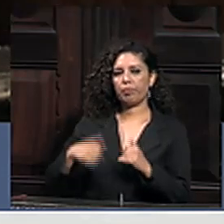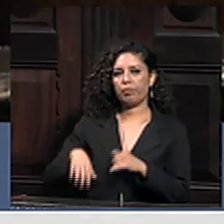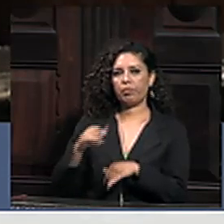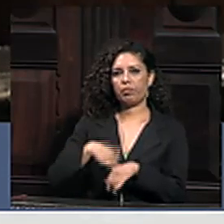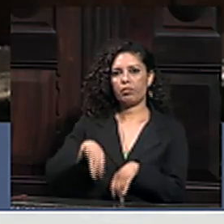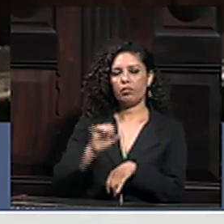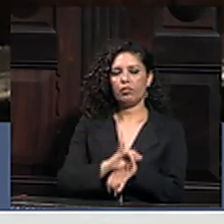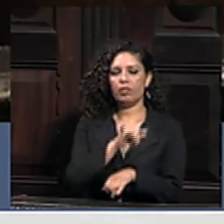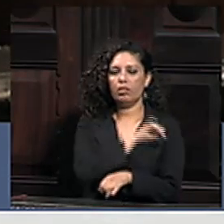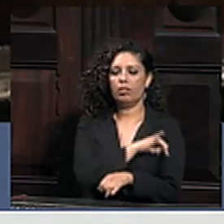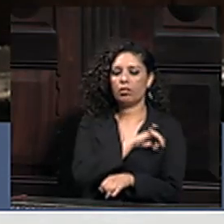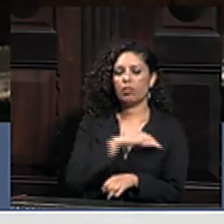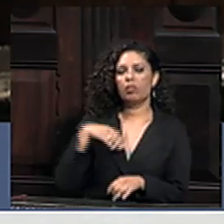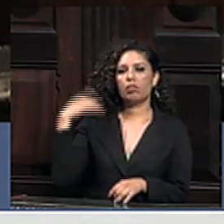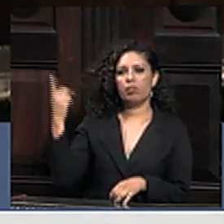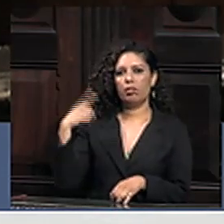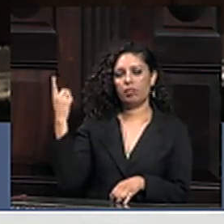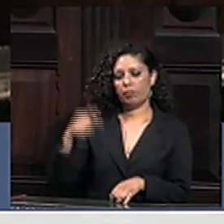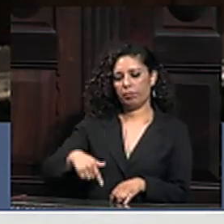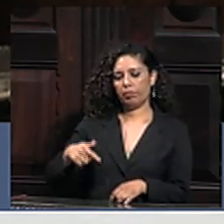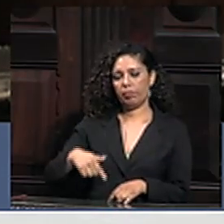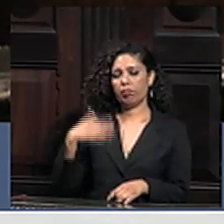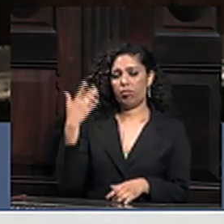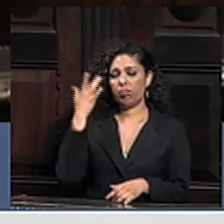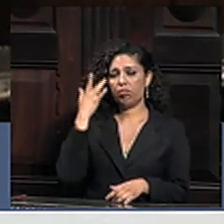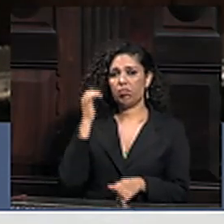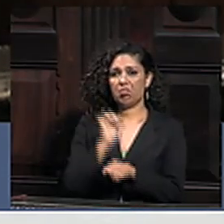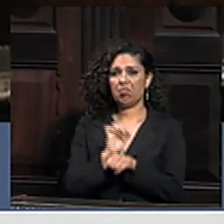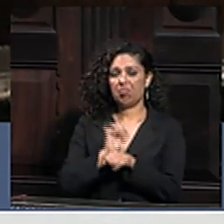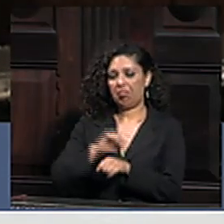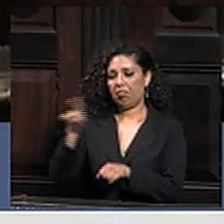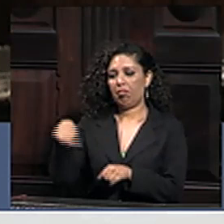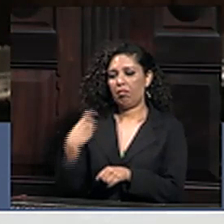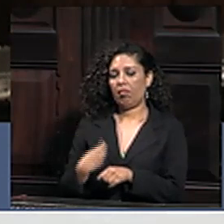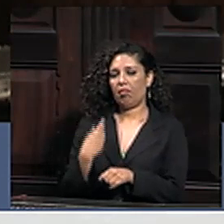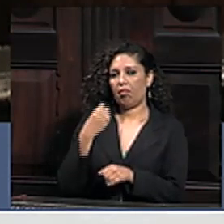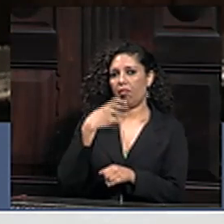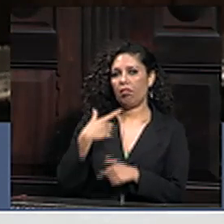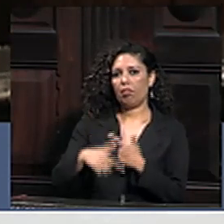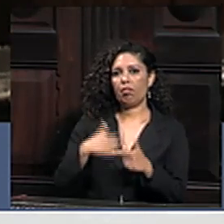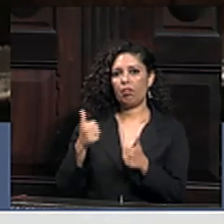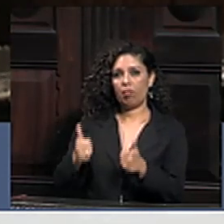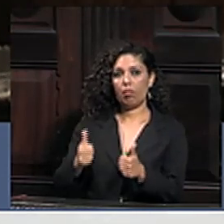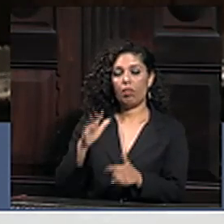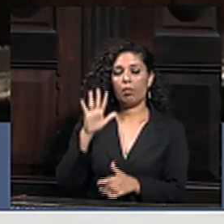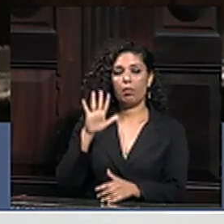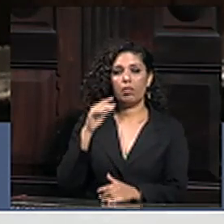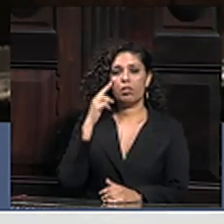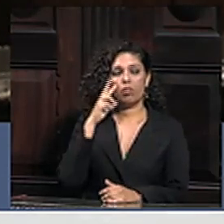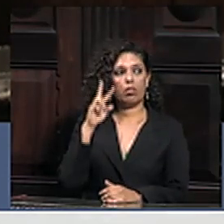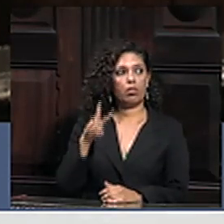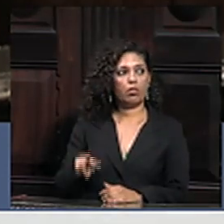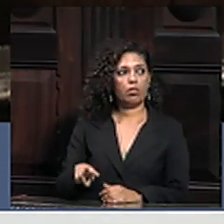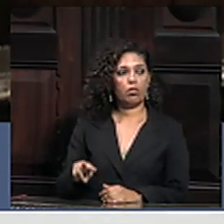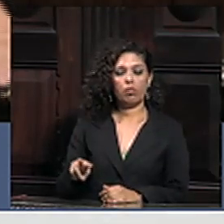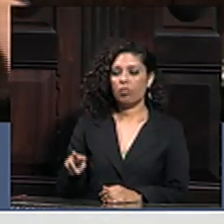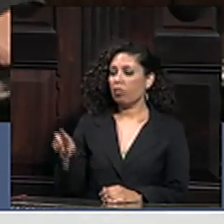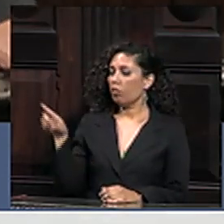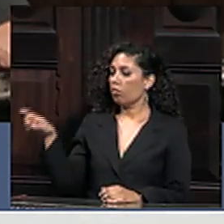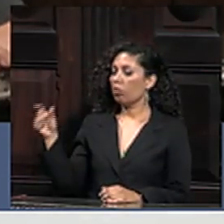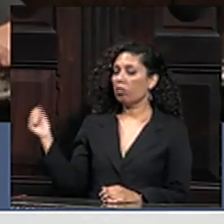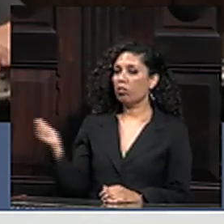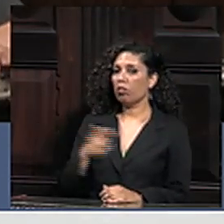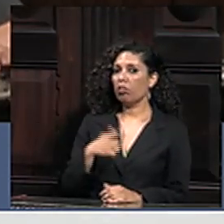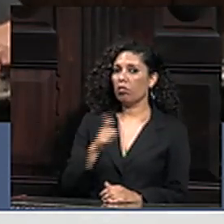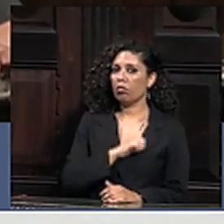para que dê tudo certo. Mas eu já começo, no momento, vendo a declaração do novo governador